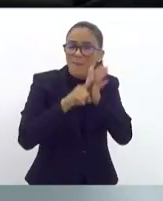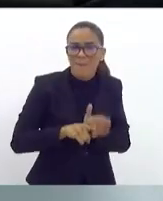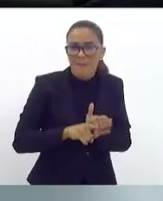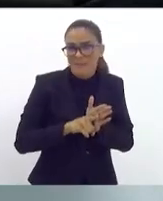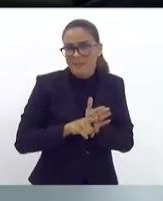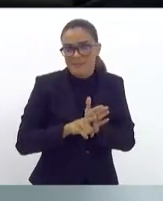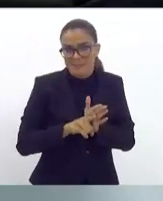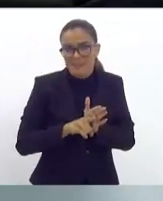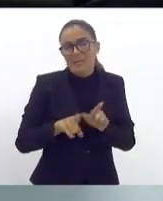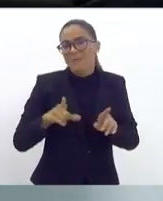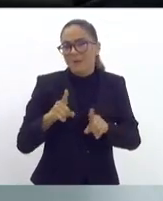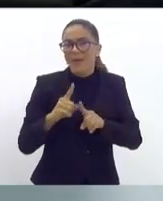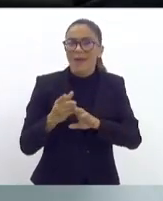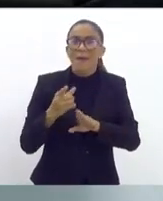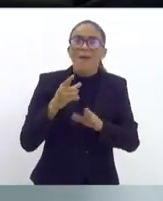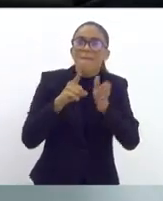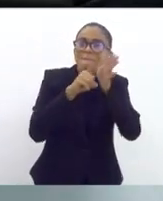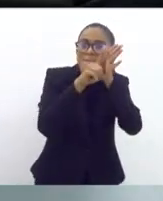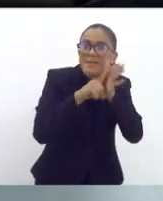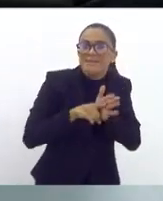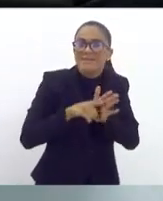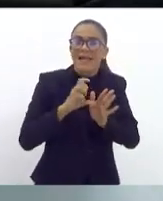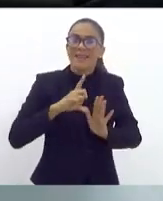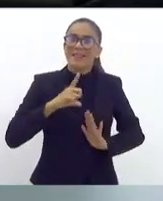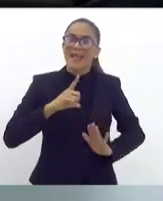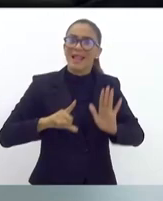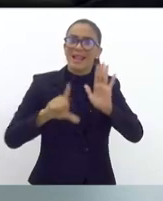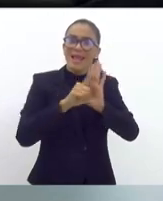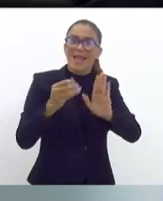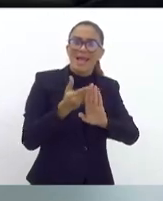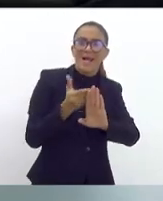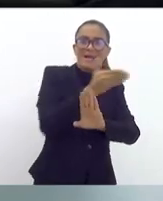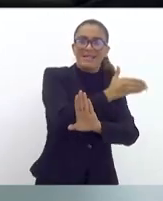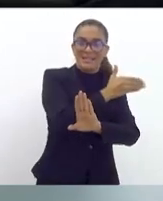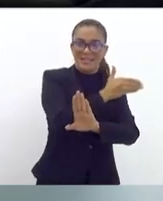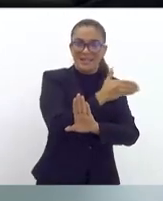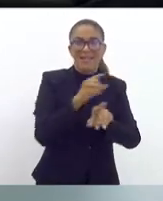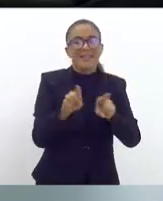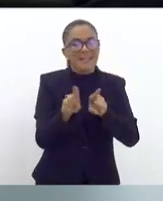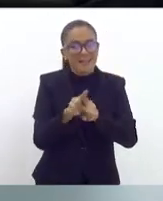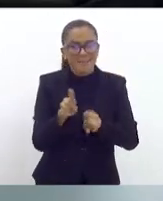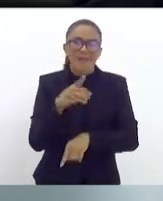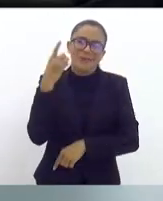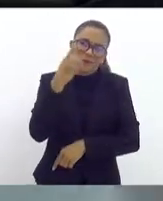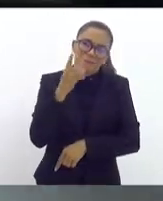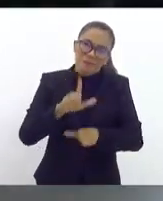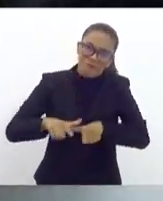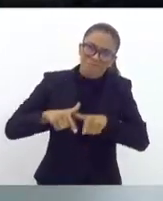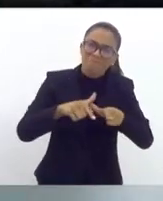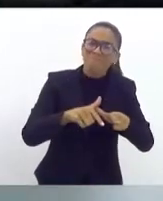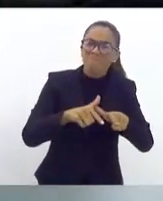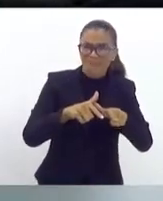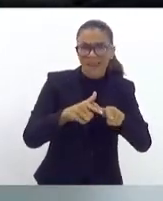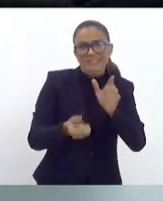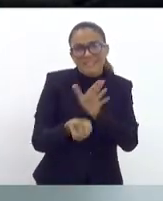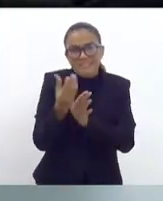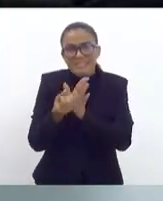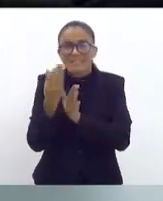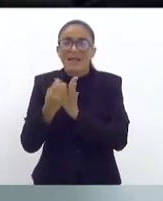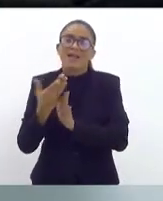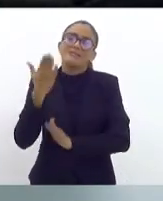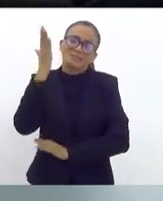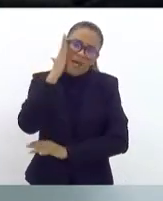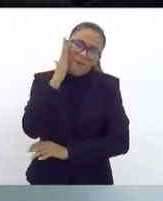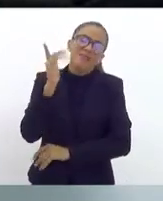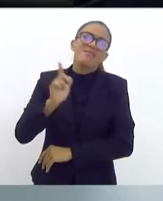há uma uma legislação ou uma proposição sobre o tema e muitas vezes de não faz é sabendo que tem para